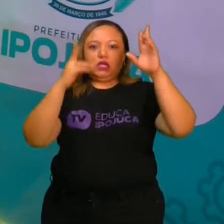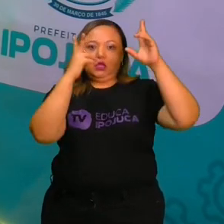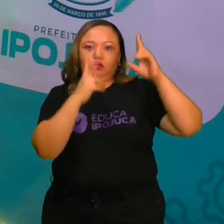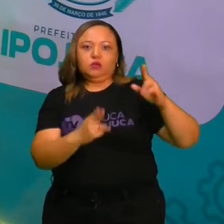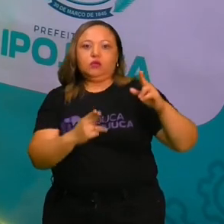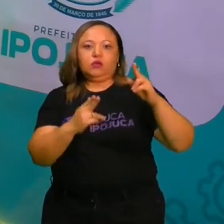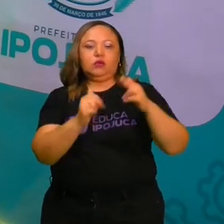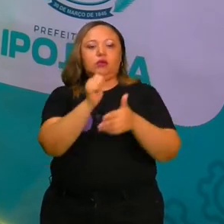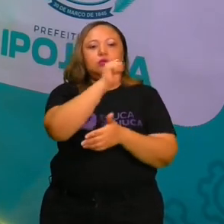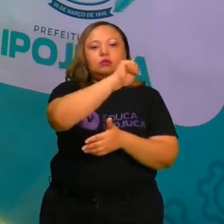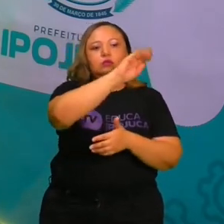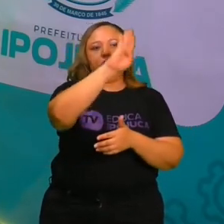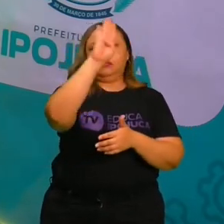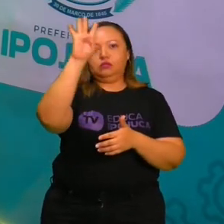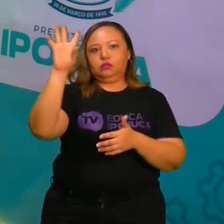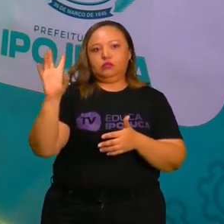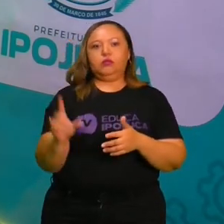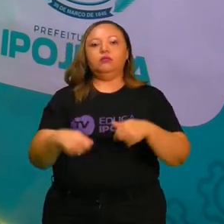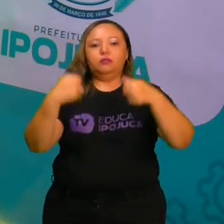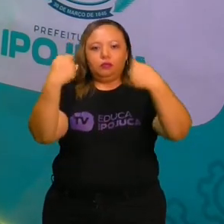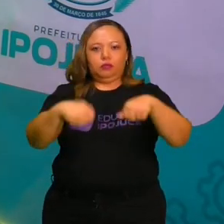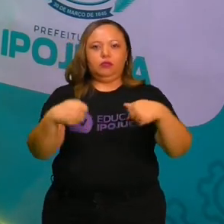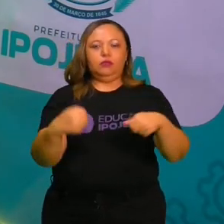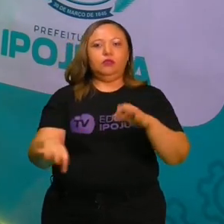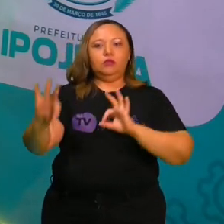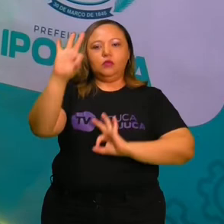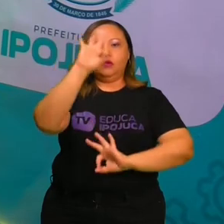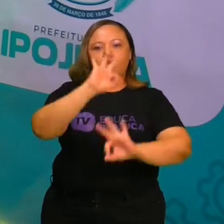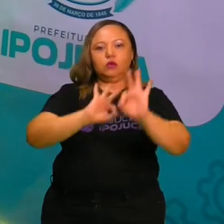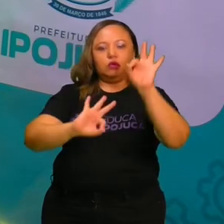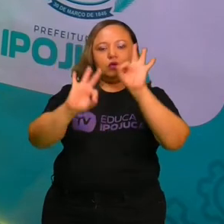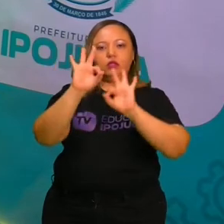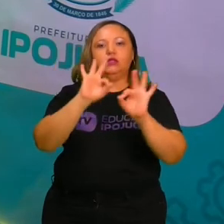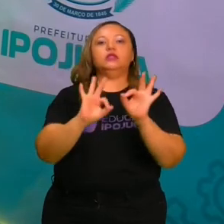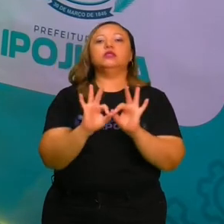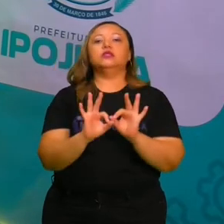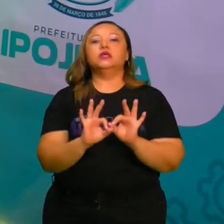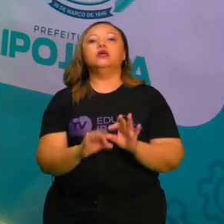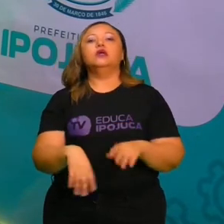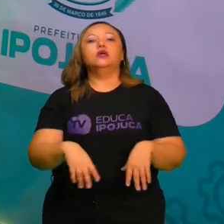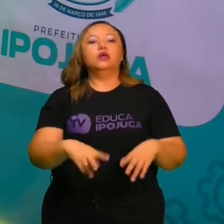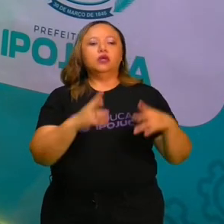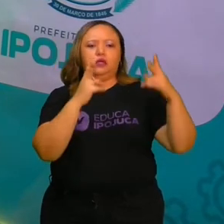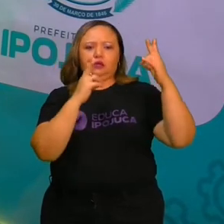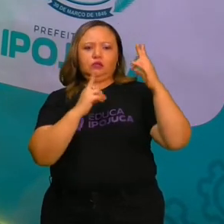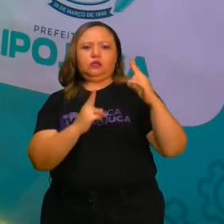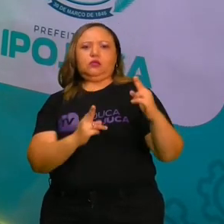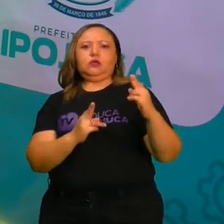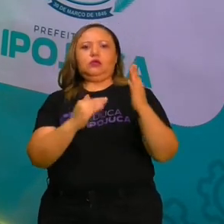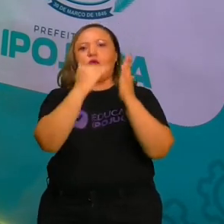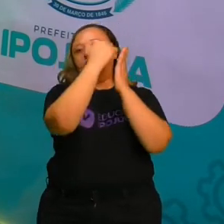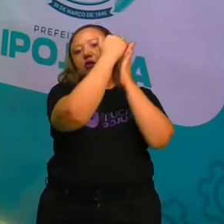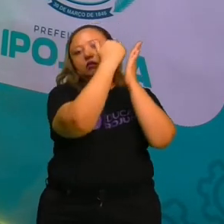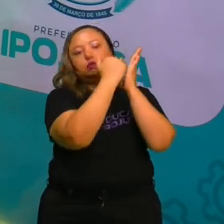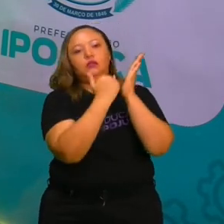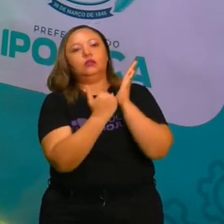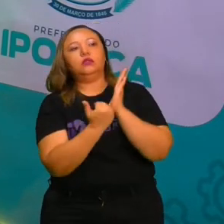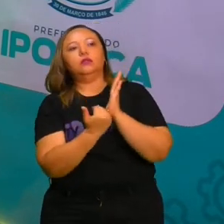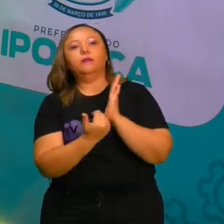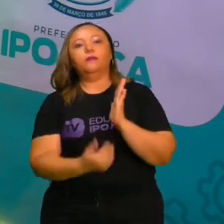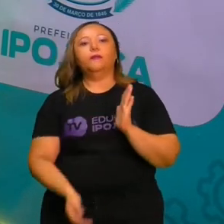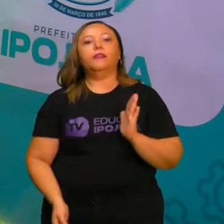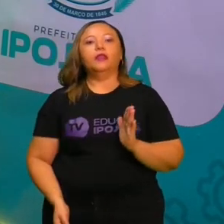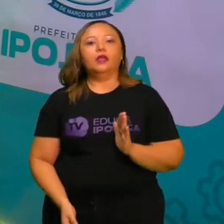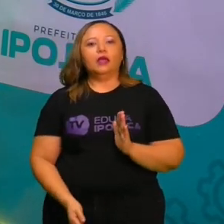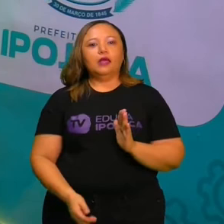mas a gente tem que organizar conforme ela vai aparecendo na ordem, tá bom? Então, vamos lá. A resposta aqui.